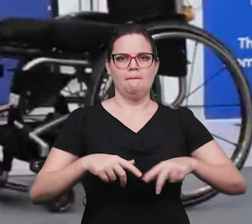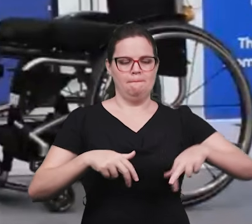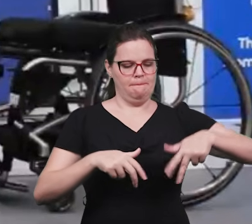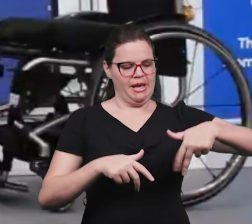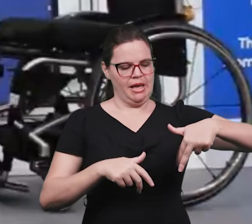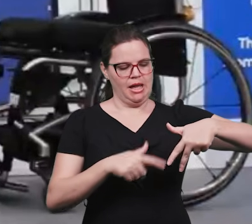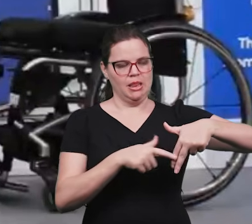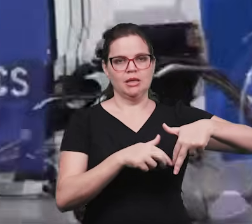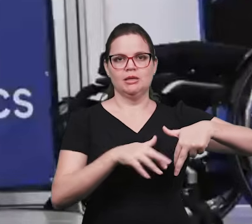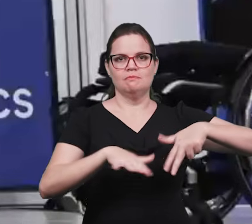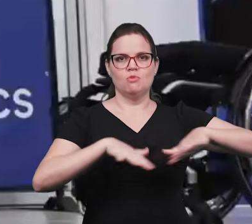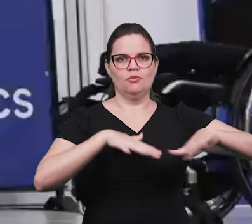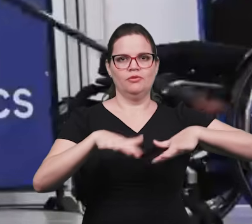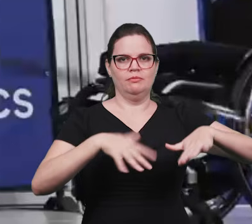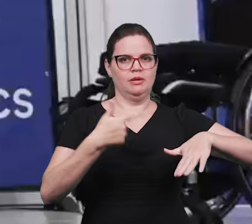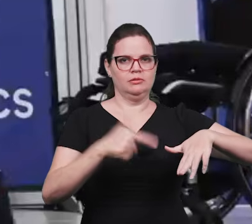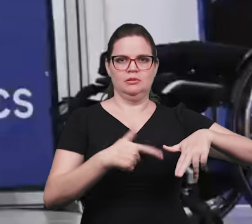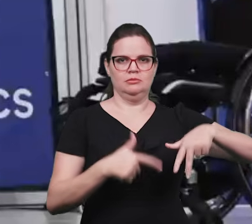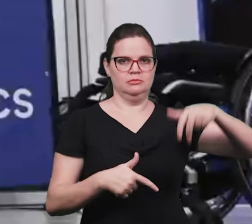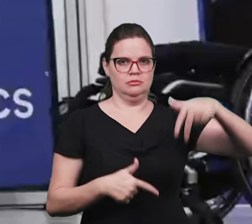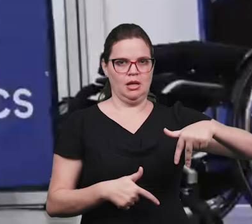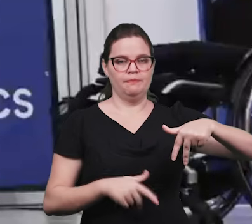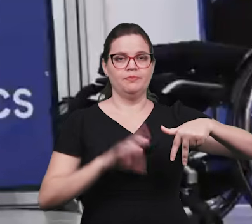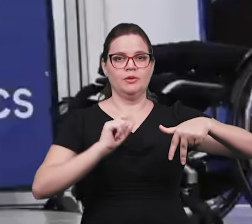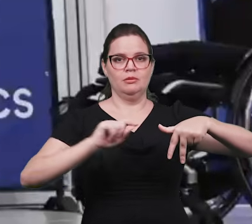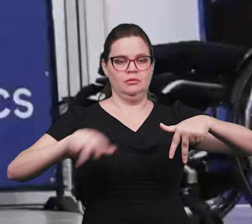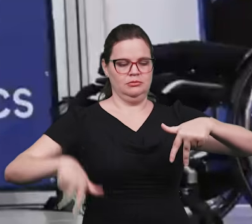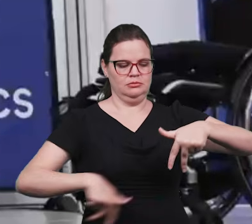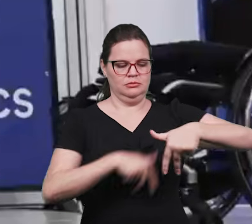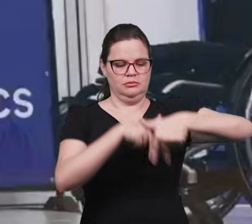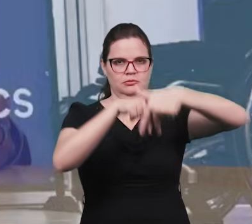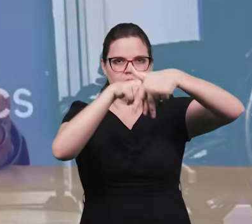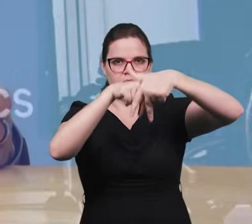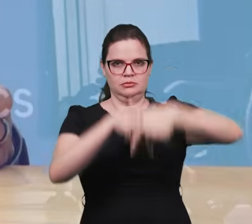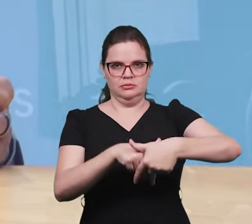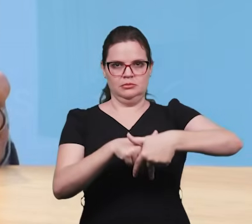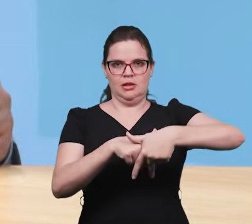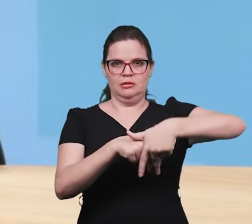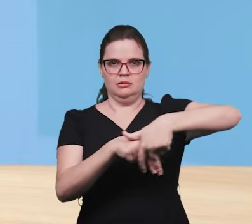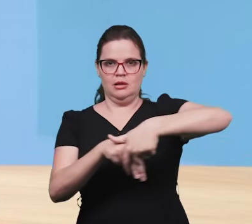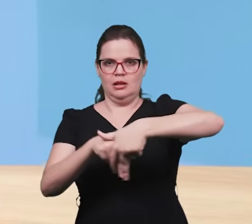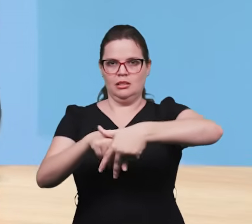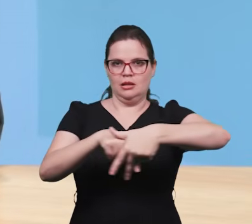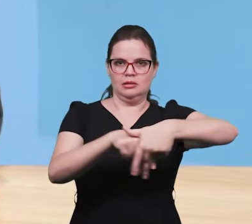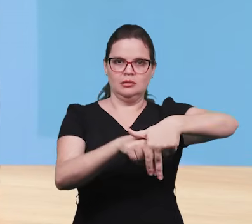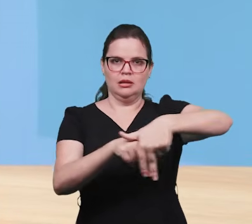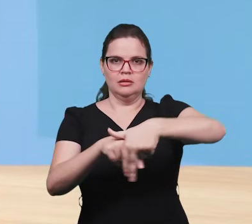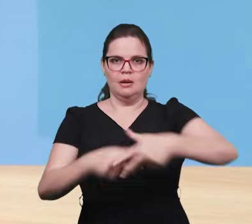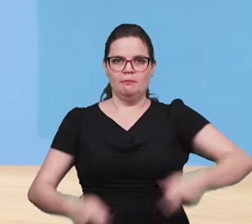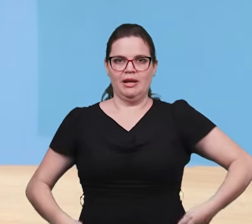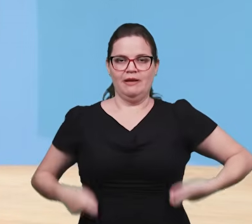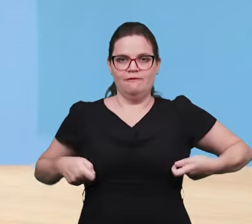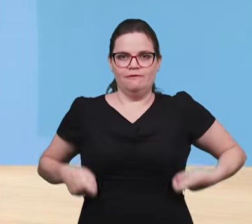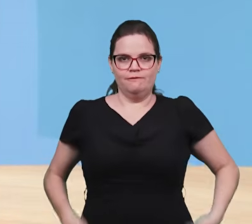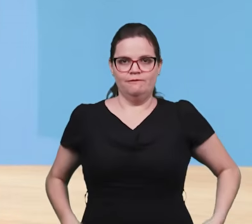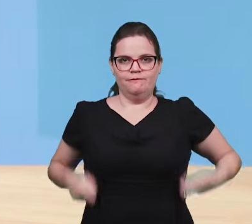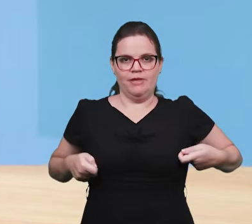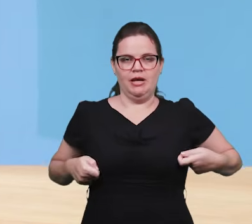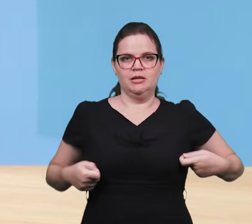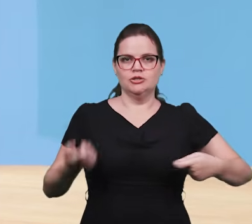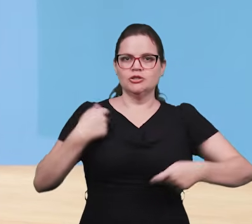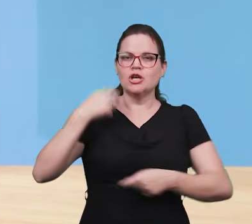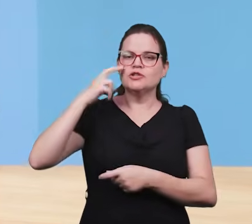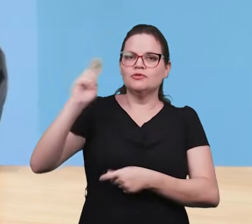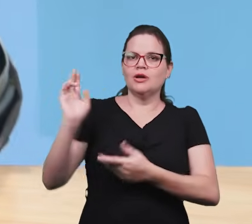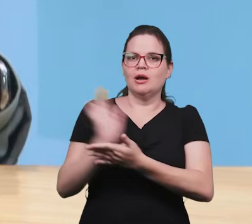pernas, e aí o exoesqueleto ele toma posse daquela estrutura e a pessoa veste, a gente pode até ver em alguns